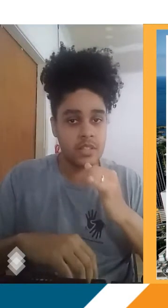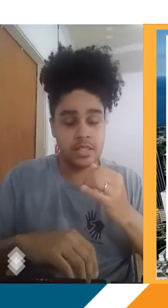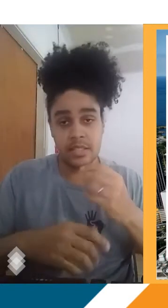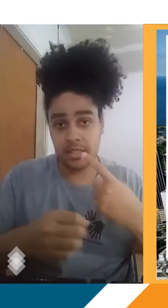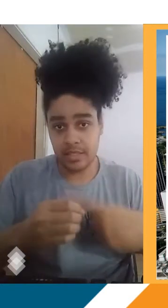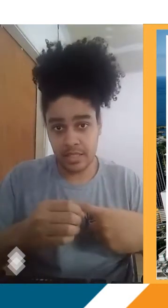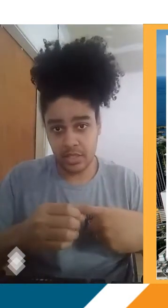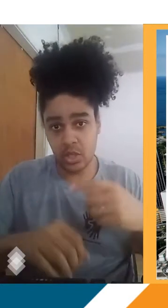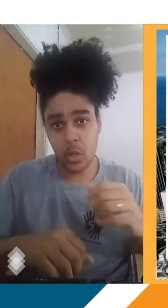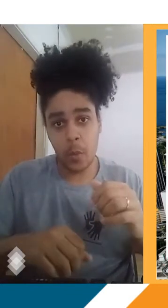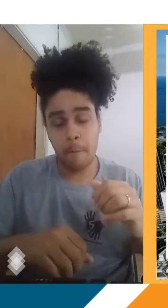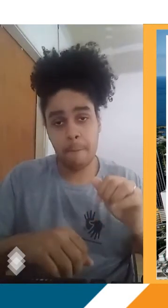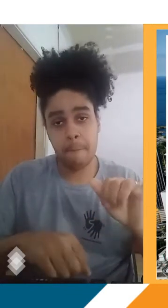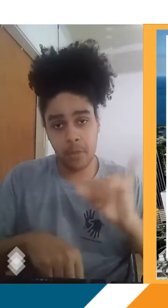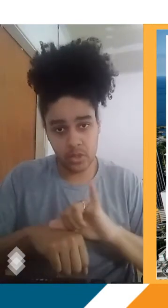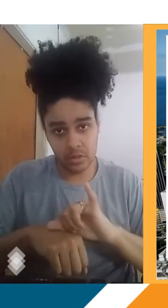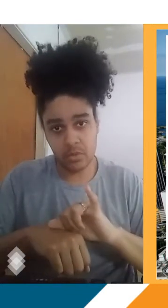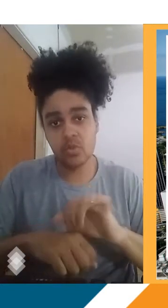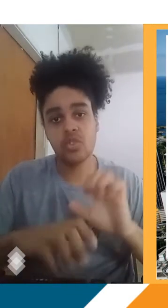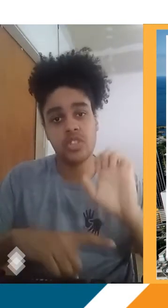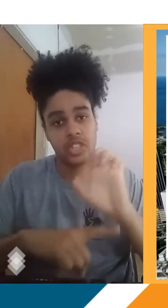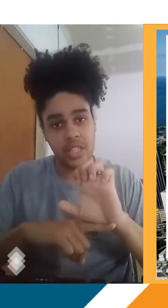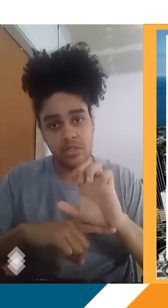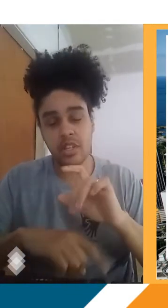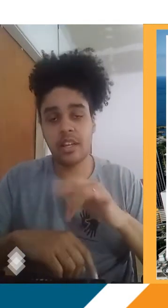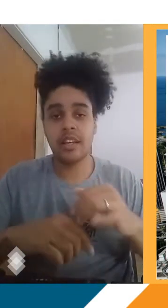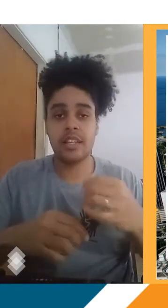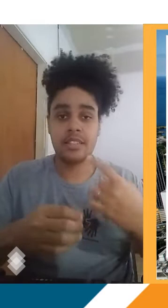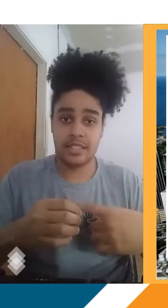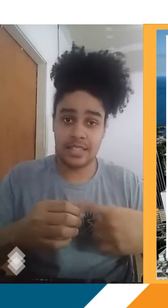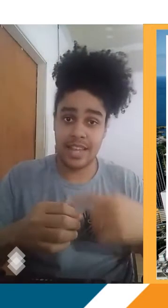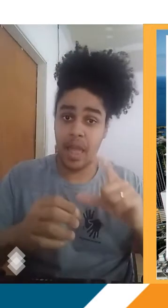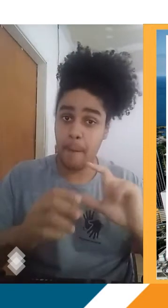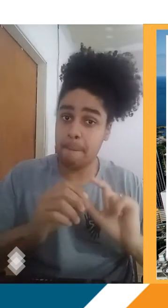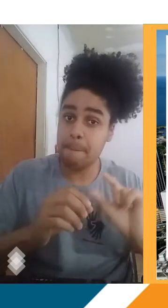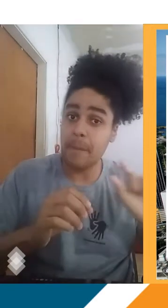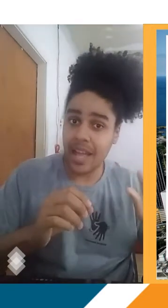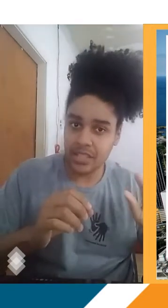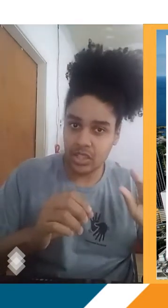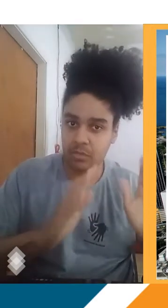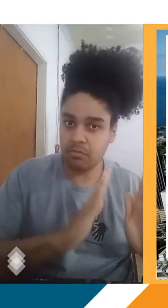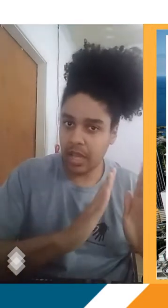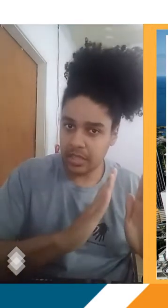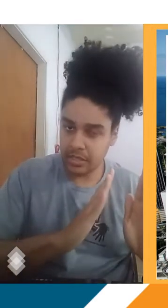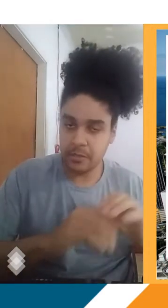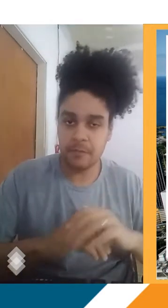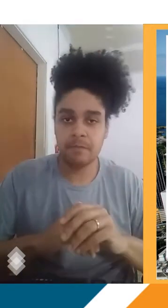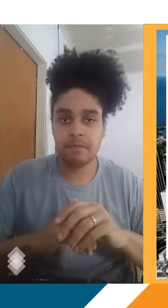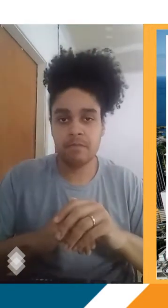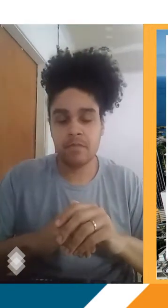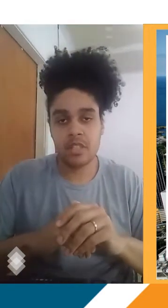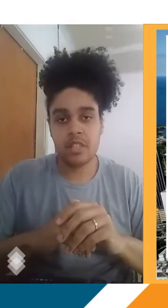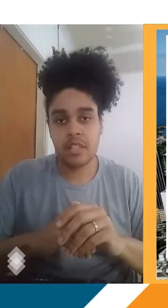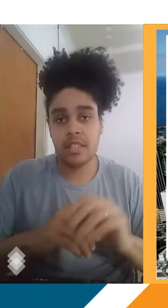cidade, município e estado. A cidade ela é entendida como uma parte do município, a sede municipal, a qual leva o mesmo